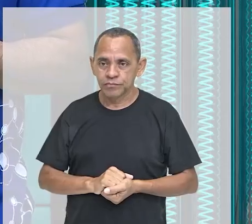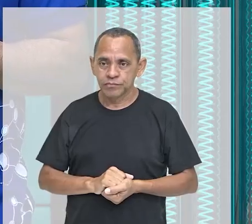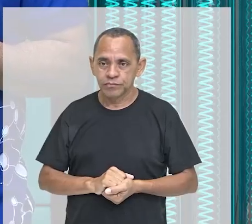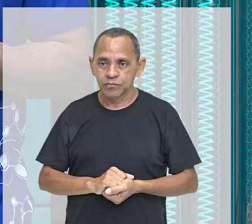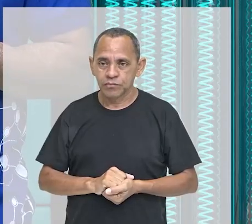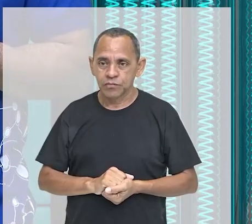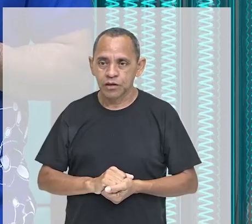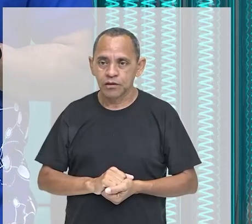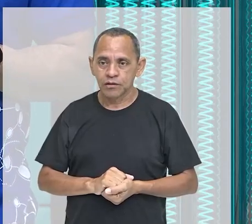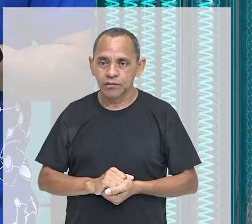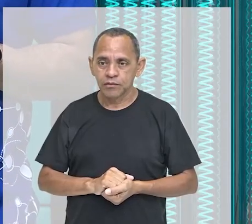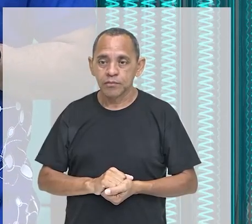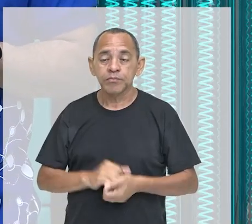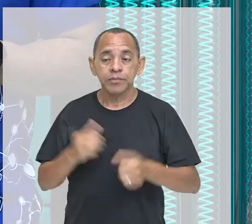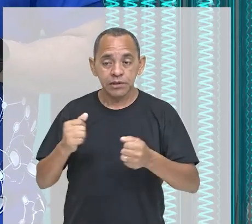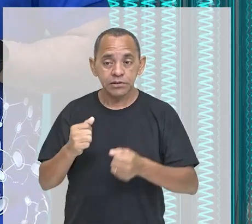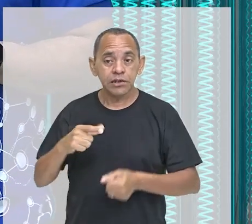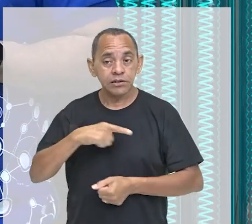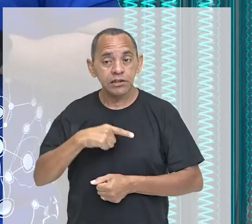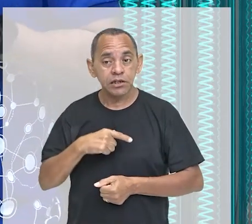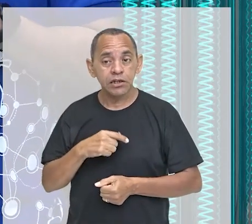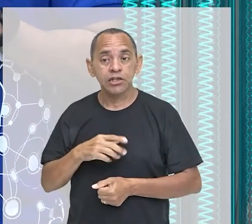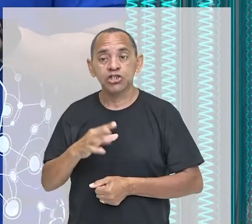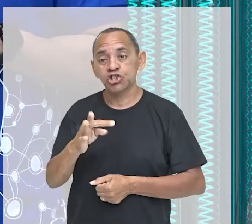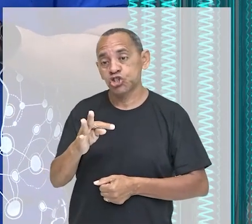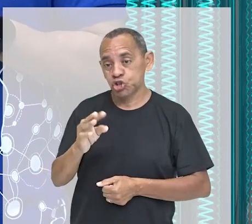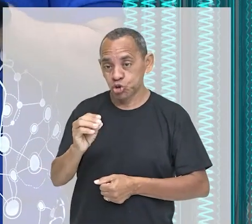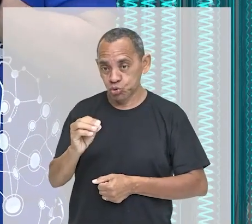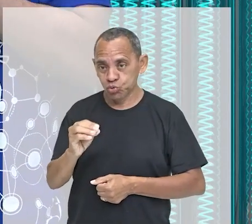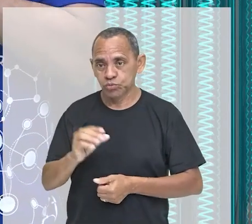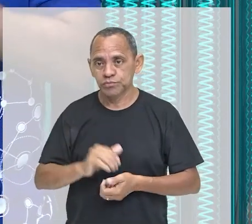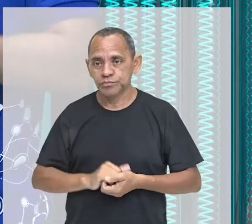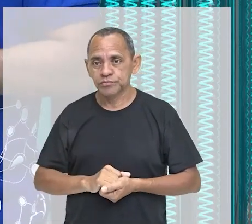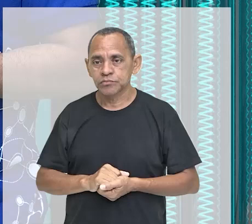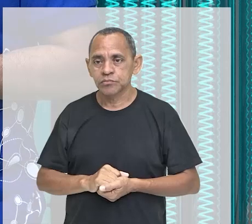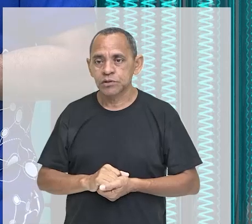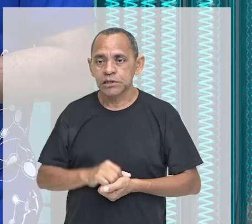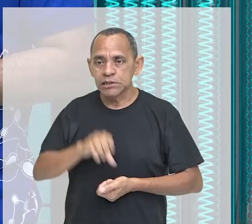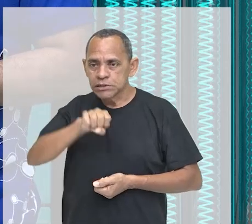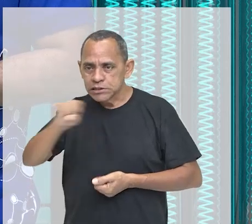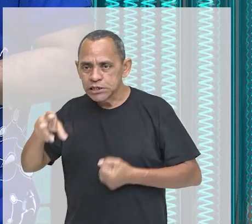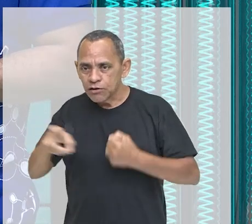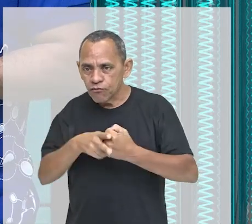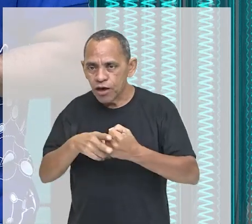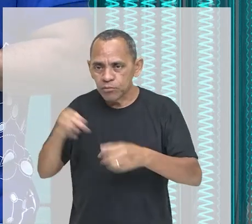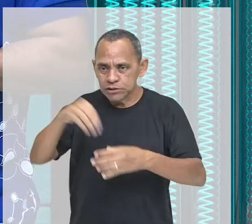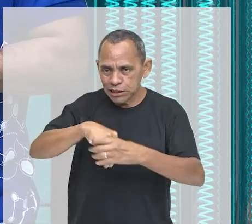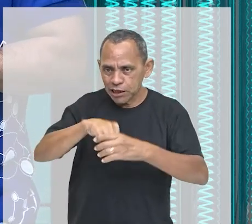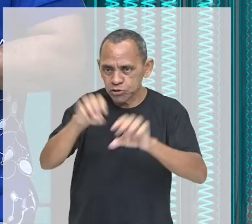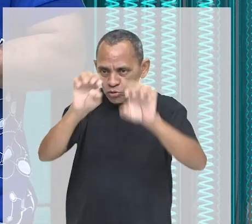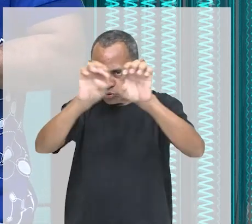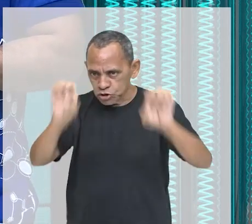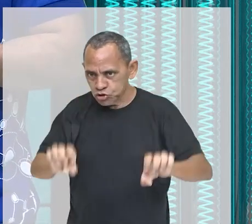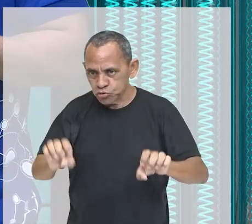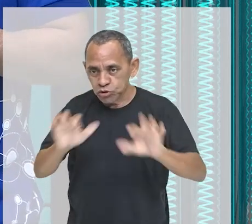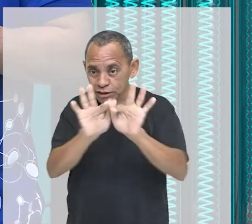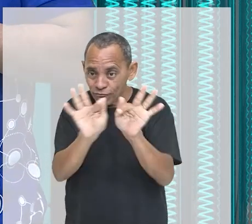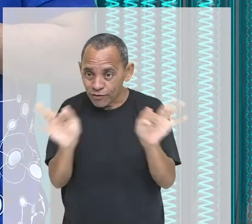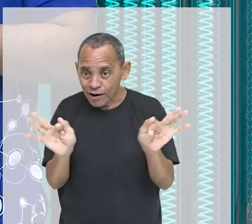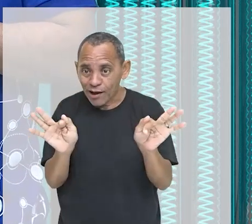verbos no infinitivo em língua inglesa têm o to. No caso de um verbo, quando ele aparece dentro de uma estrutura de uma